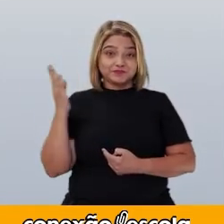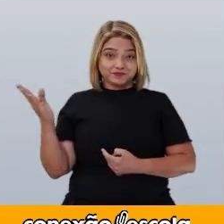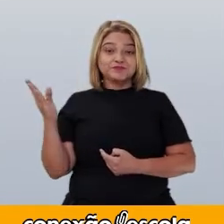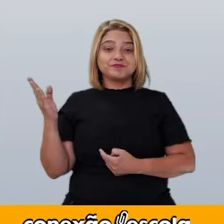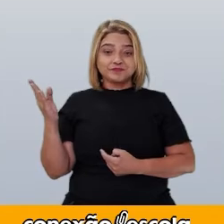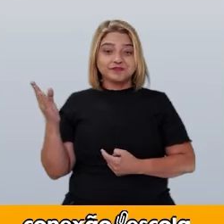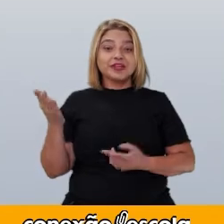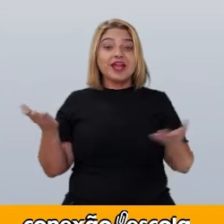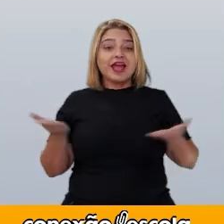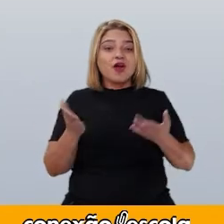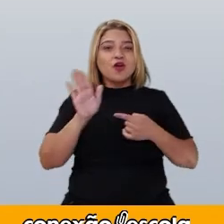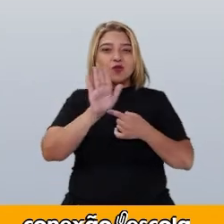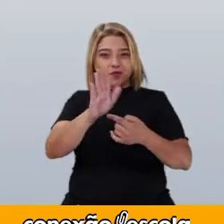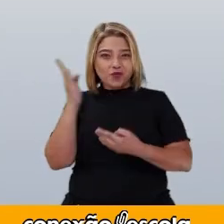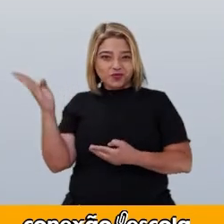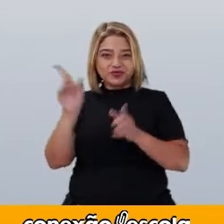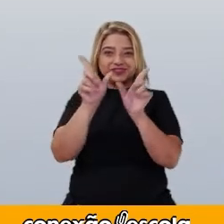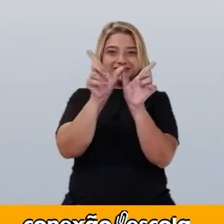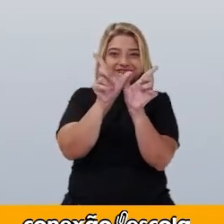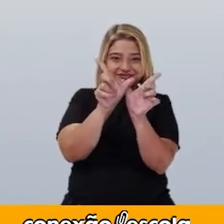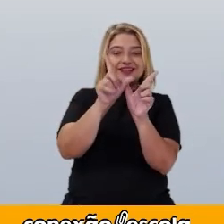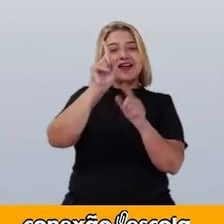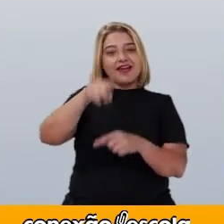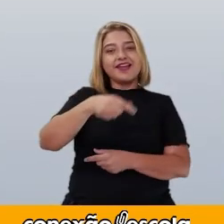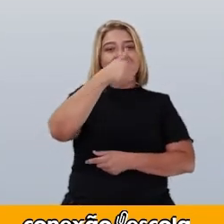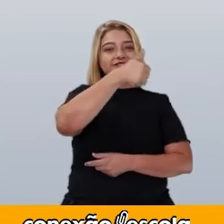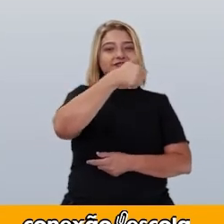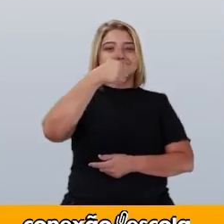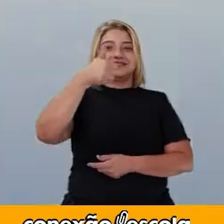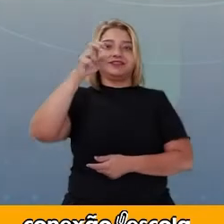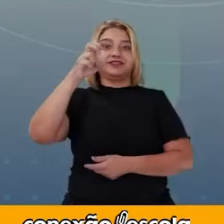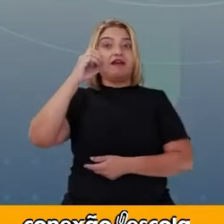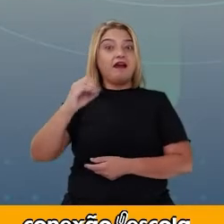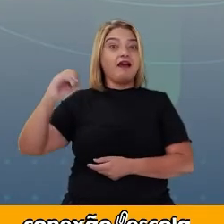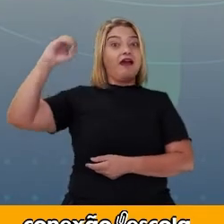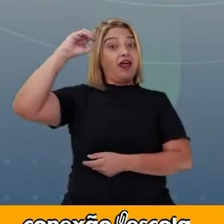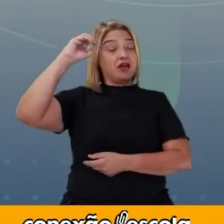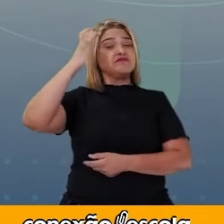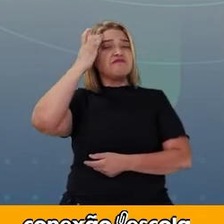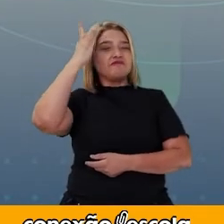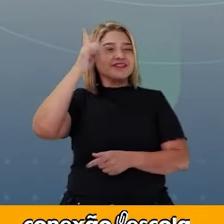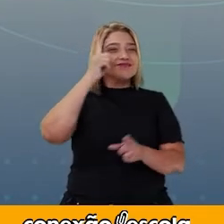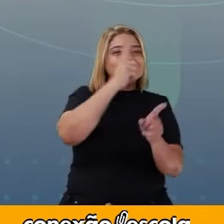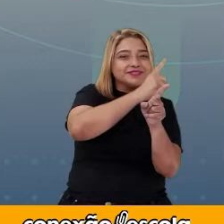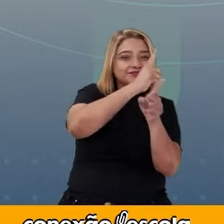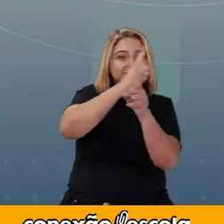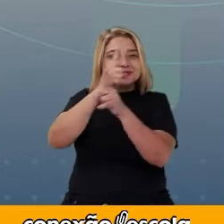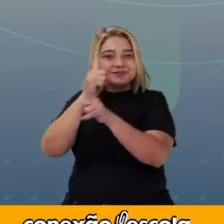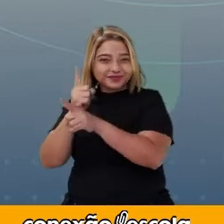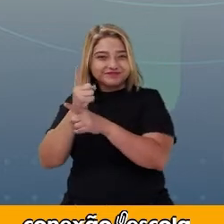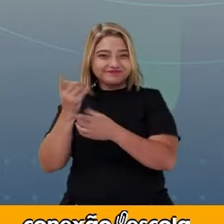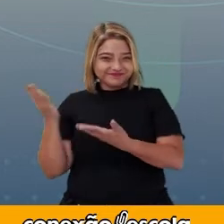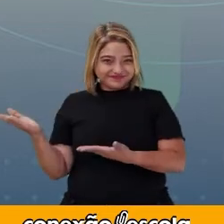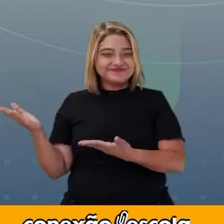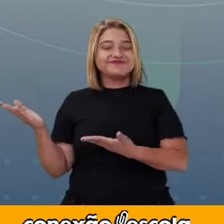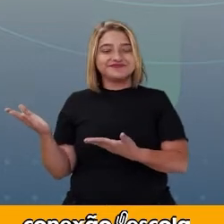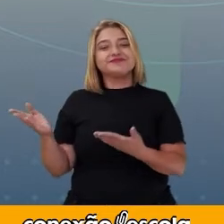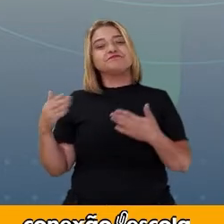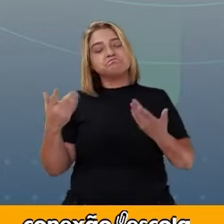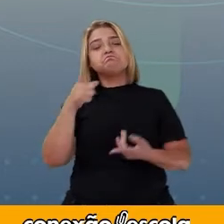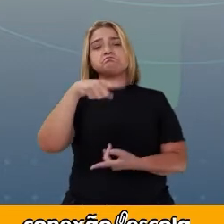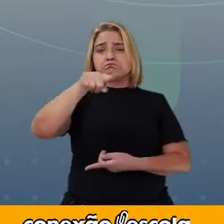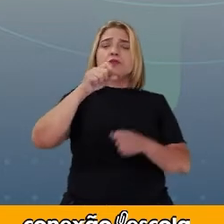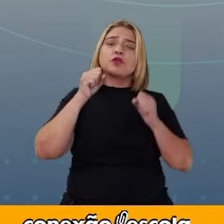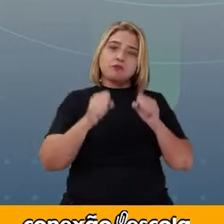115 graus, certo? E aí, viu como é simples? Depois, Se você quiser,